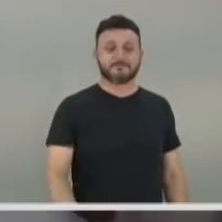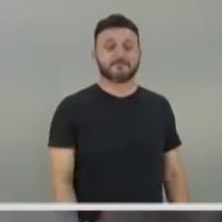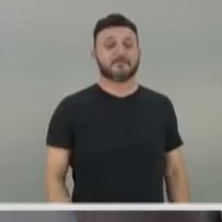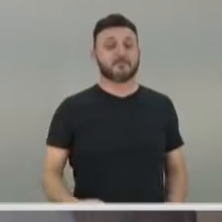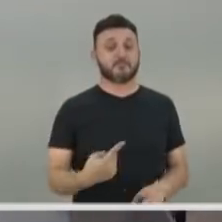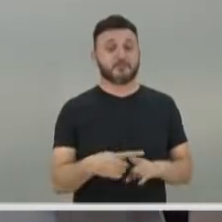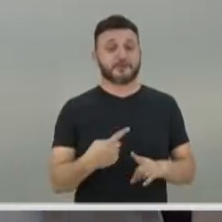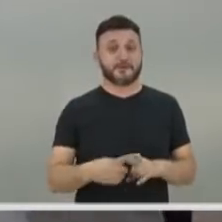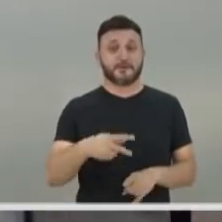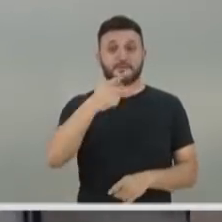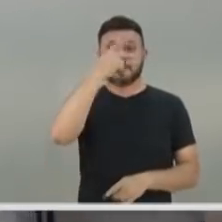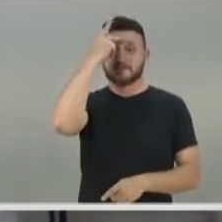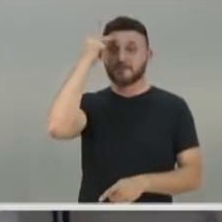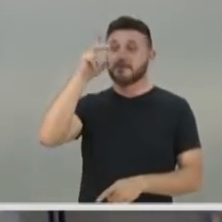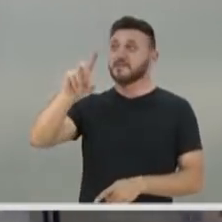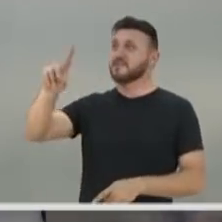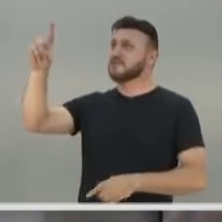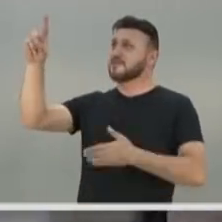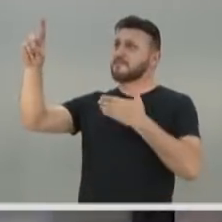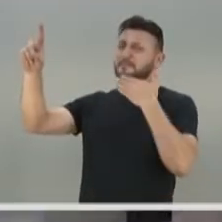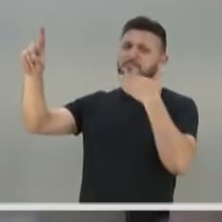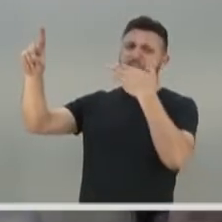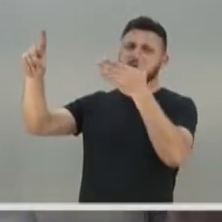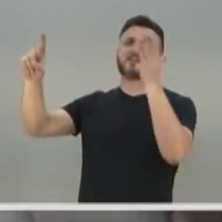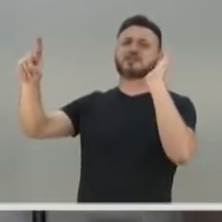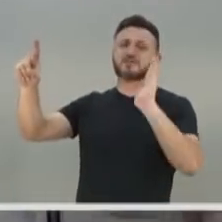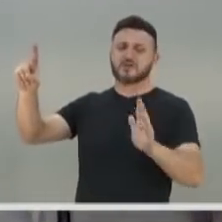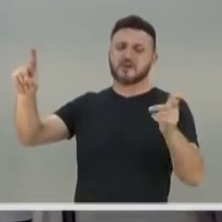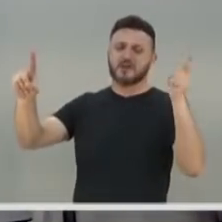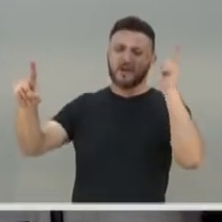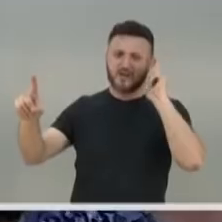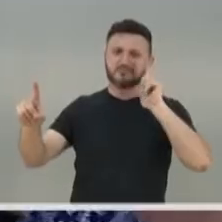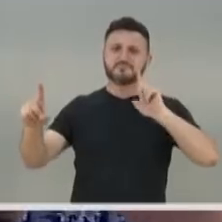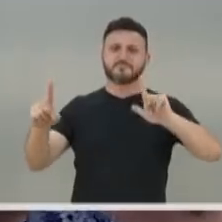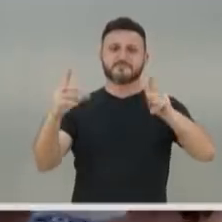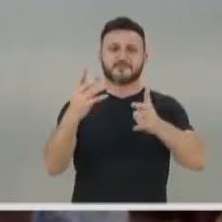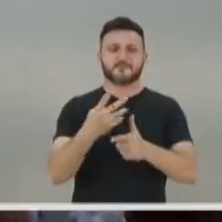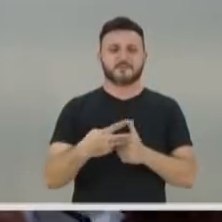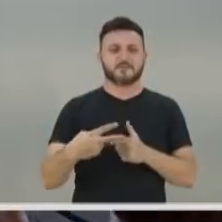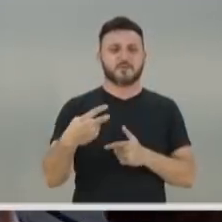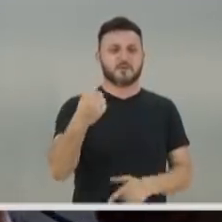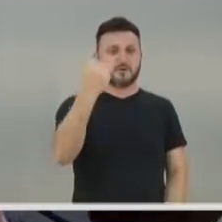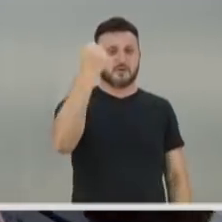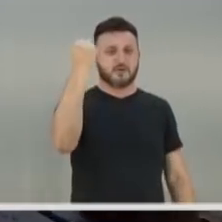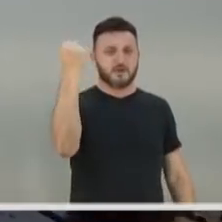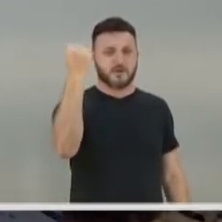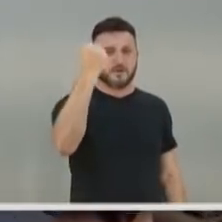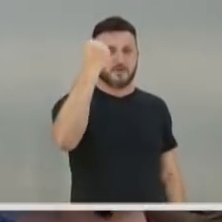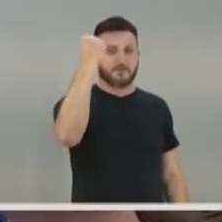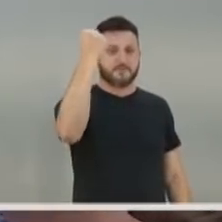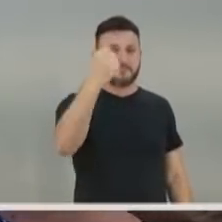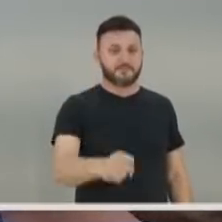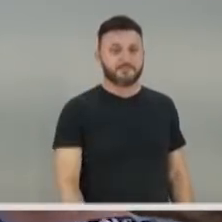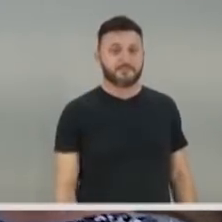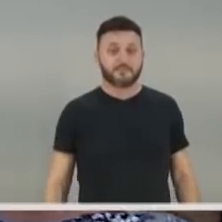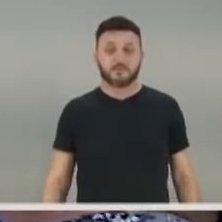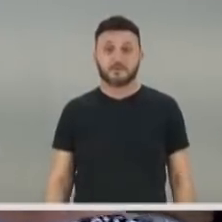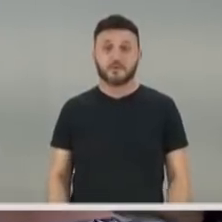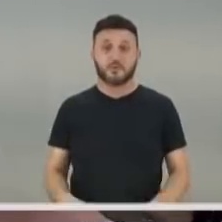Pois aquele que ora em Deus alcançou a vitória. Quando eu